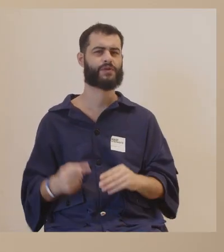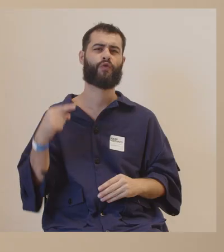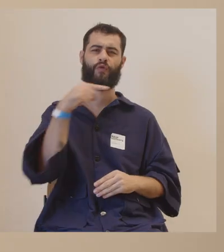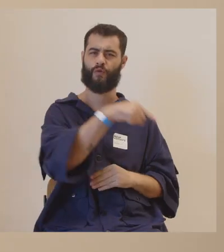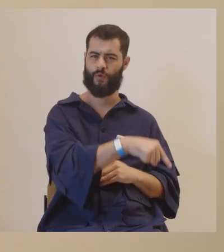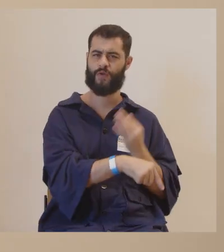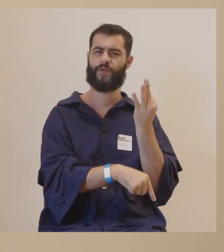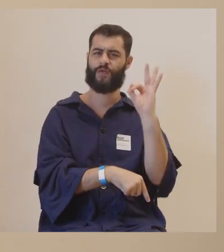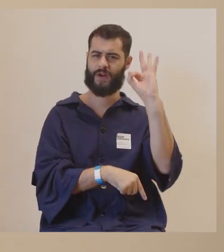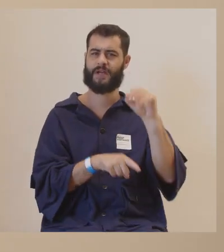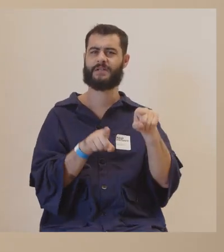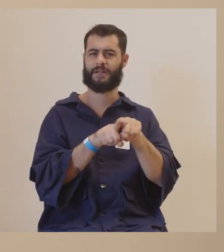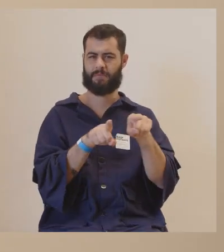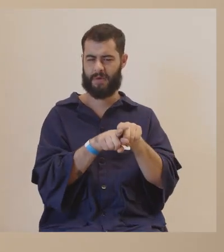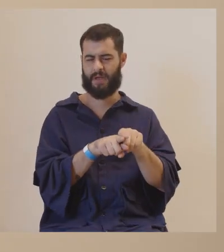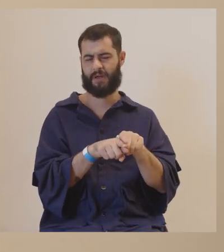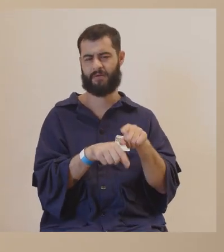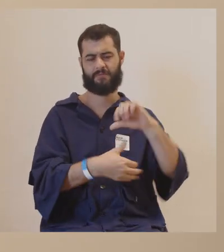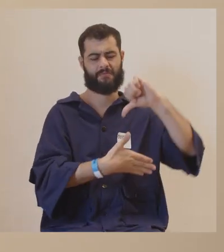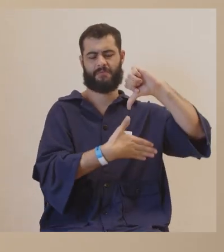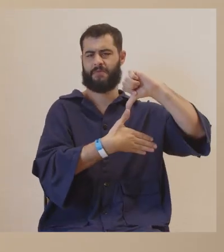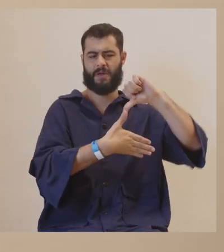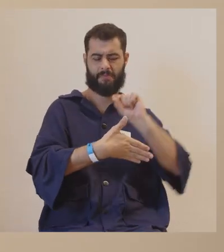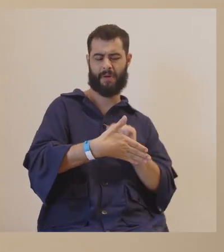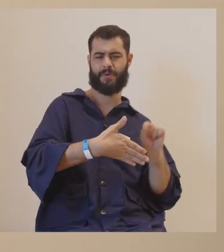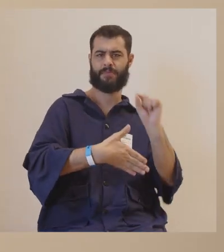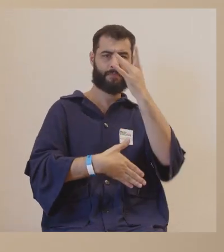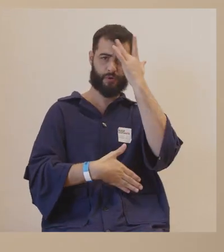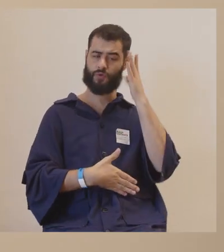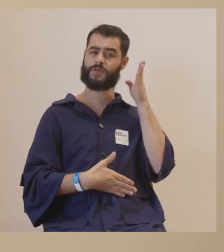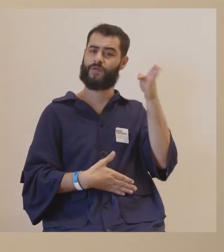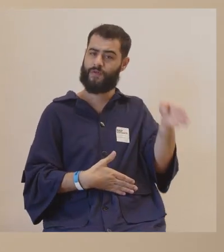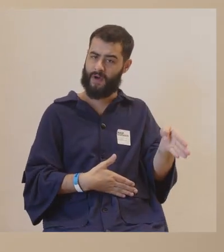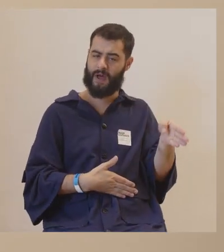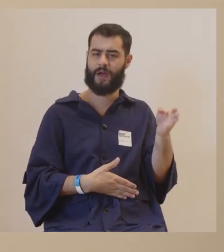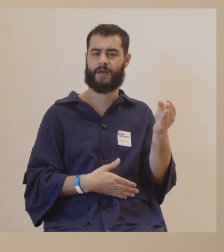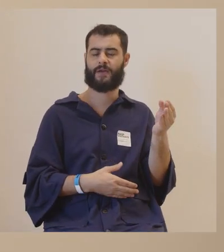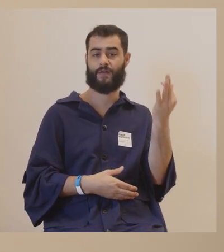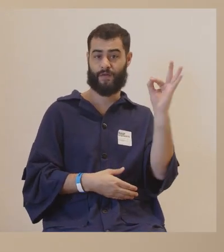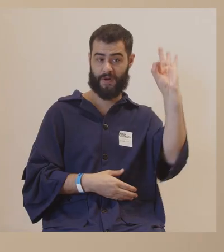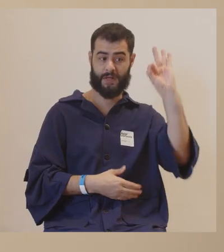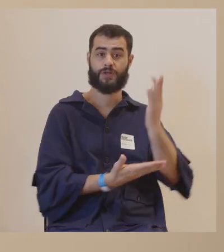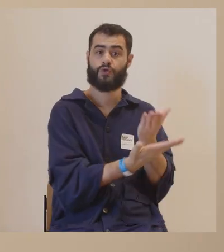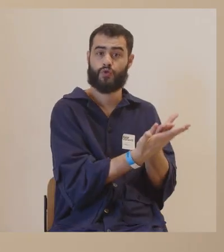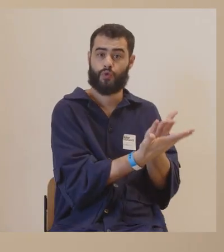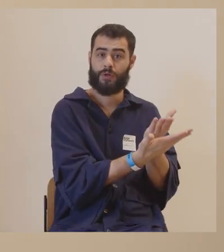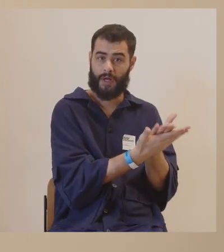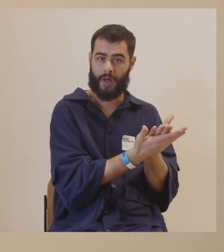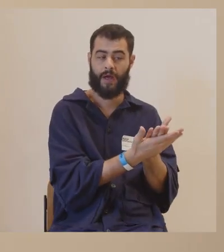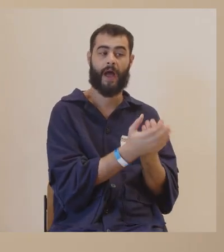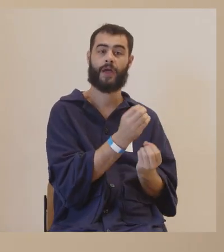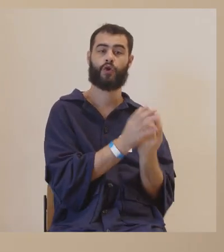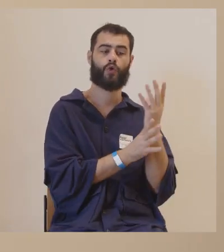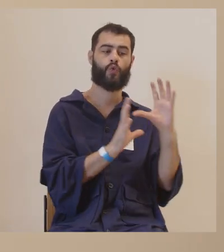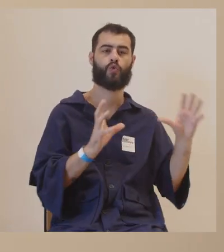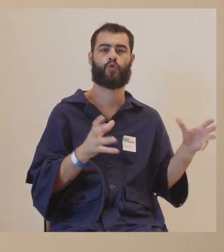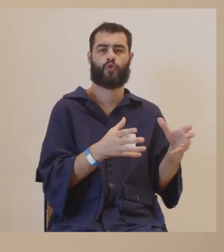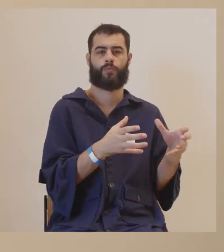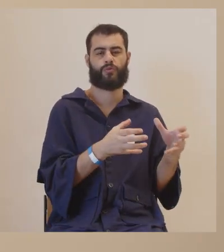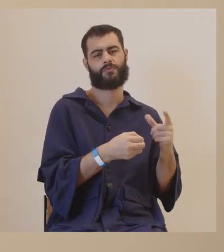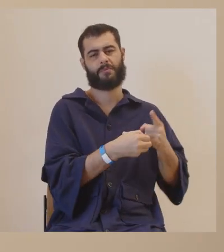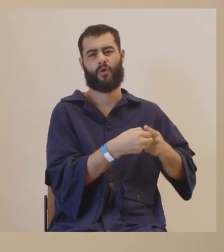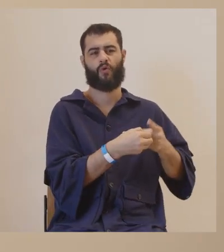mundo e outros países latino-americanos, eles vão para Giverny, onde eles estabeleceram uma colônia, de fato, e aí tem